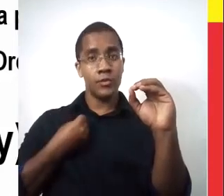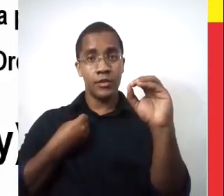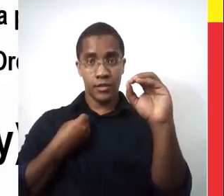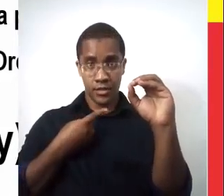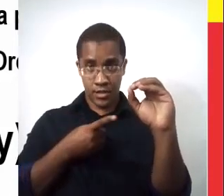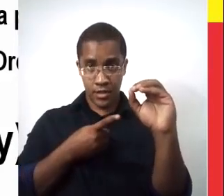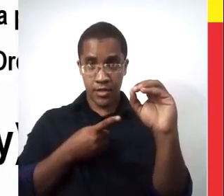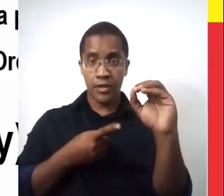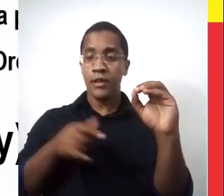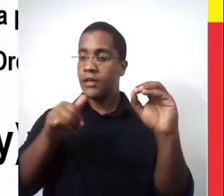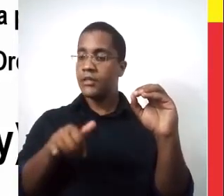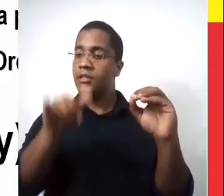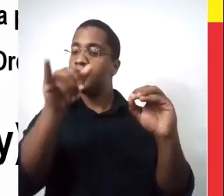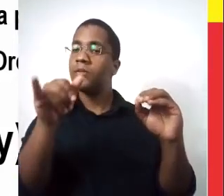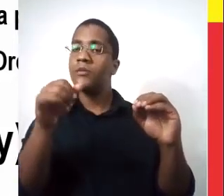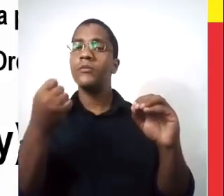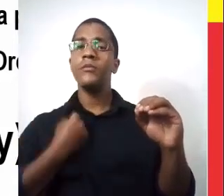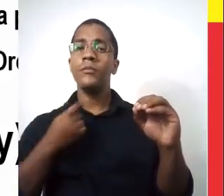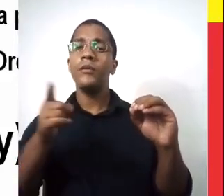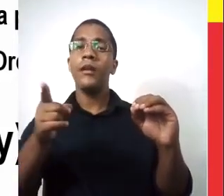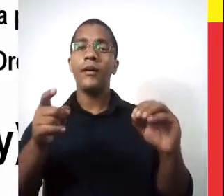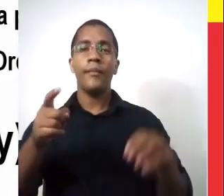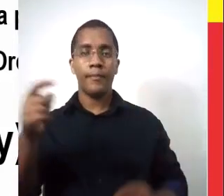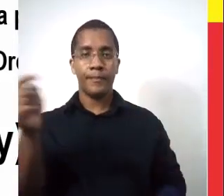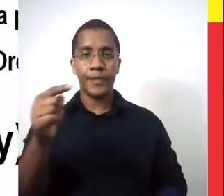o valor de y será menos 1.